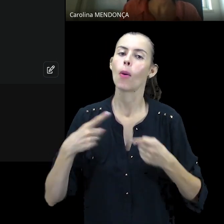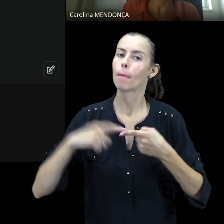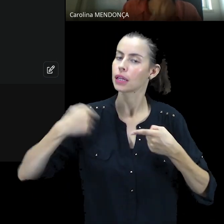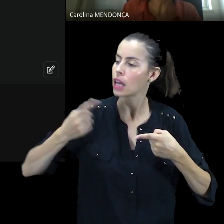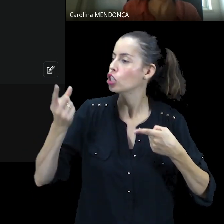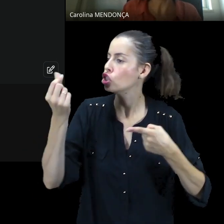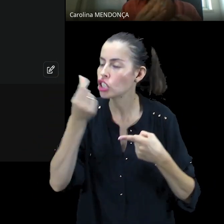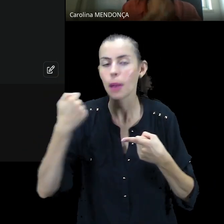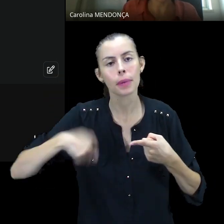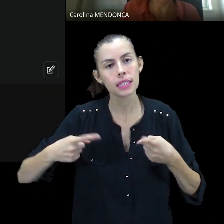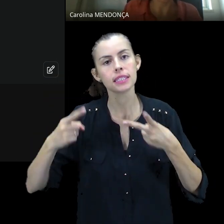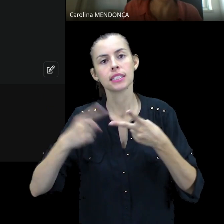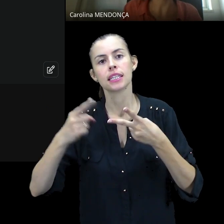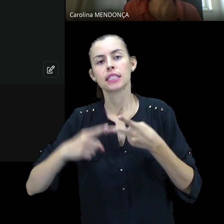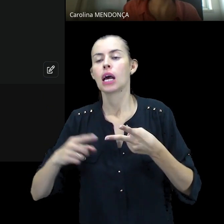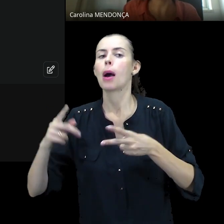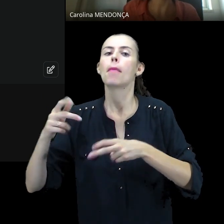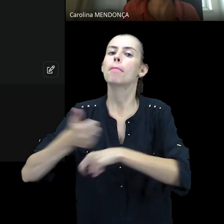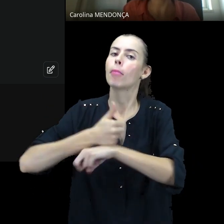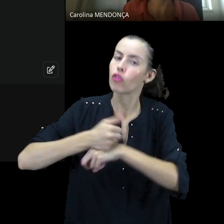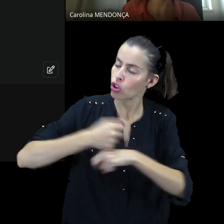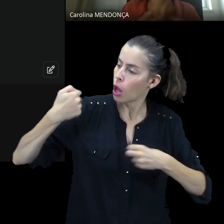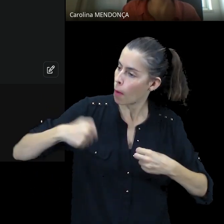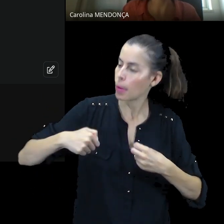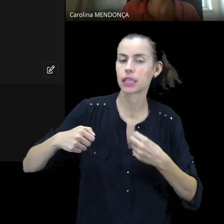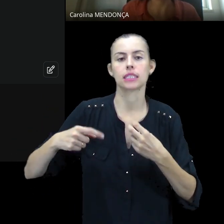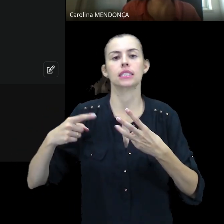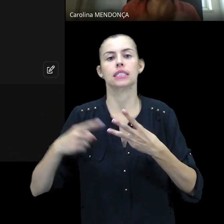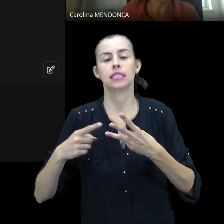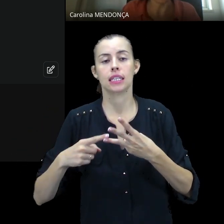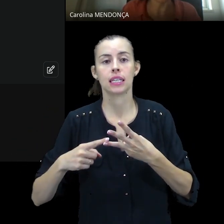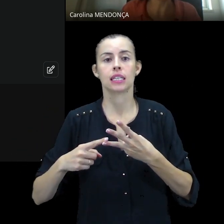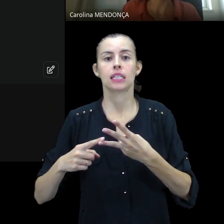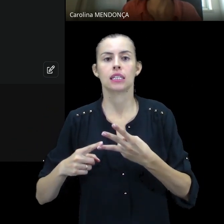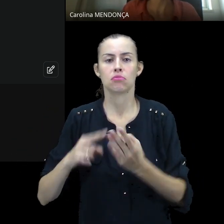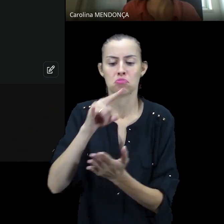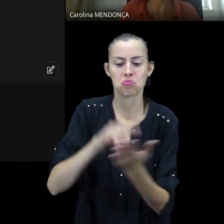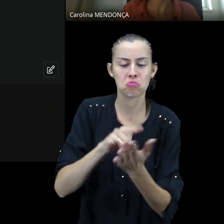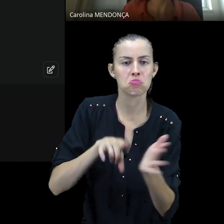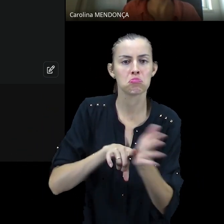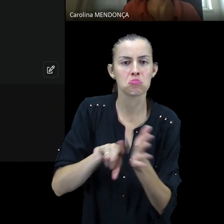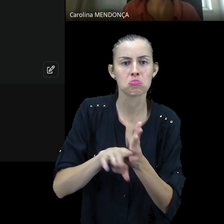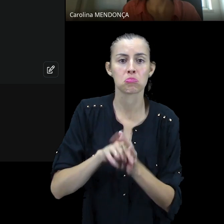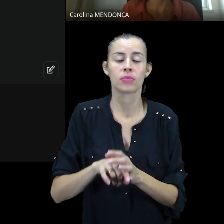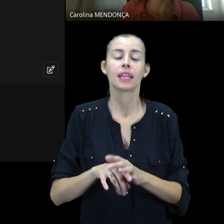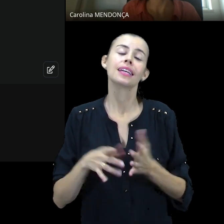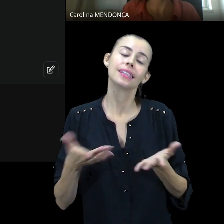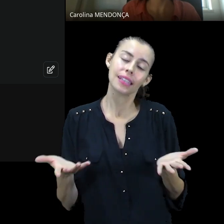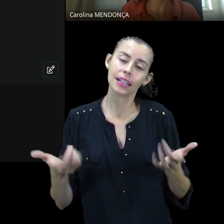para cumprir a extensão dessa maneira que a gente tanto defende dentro da